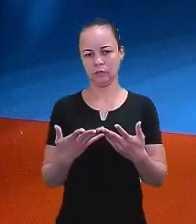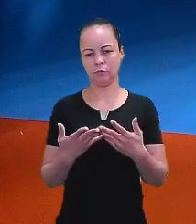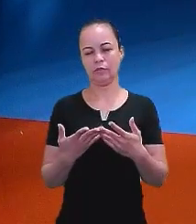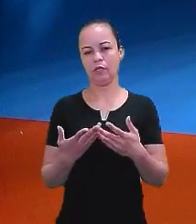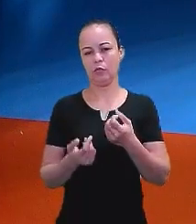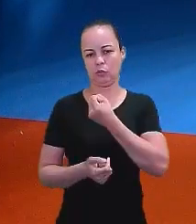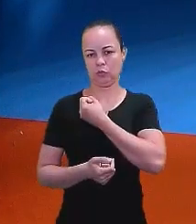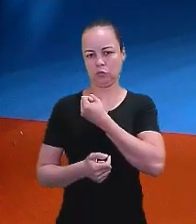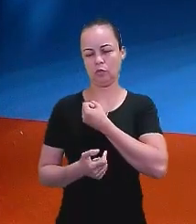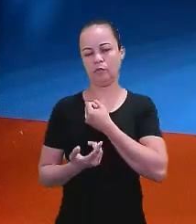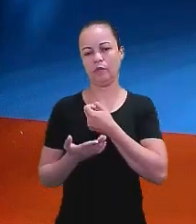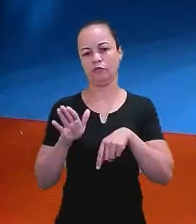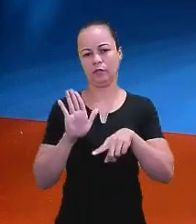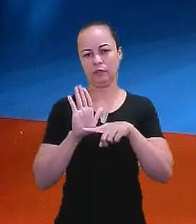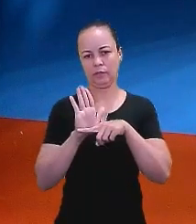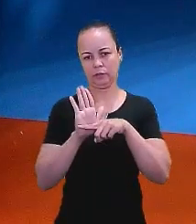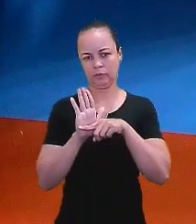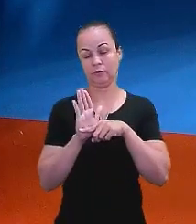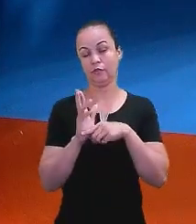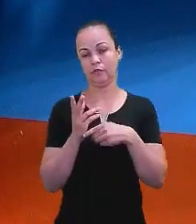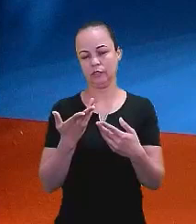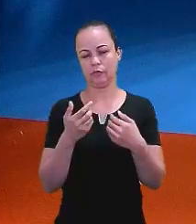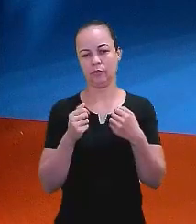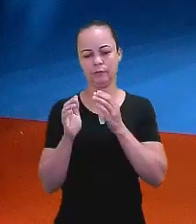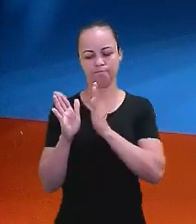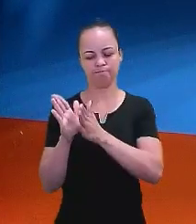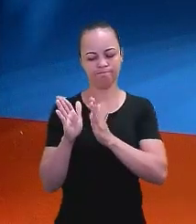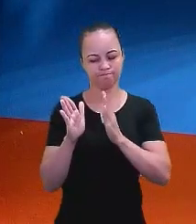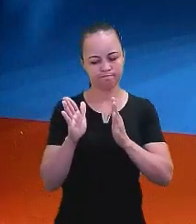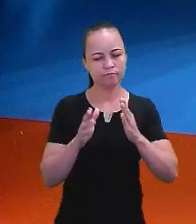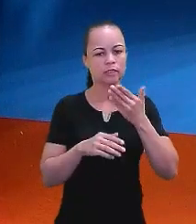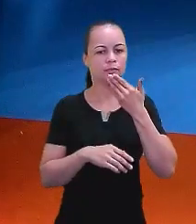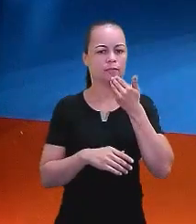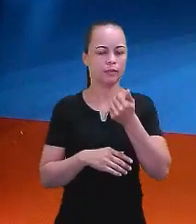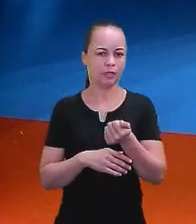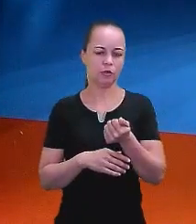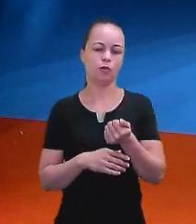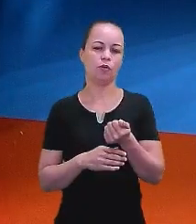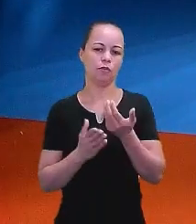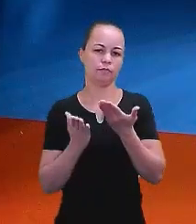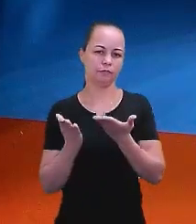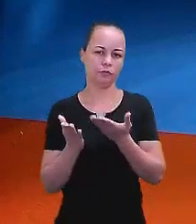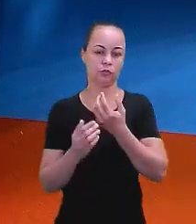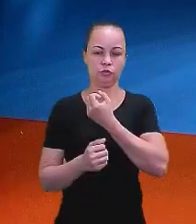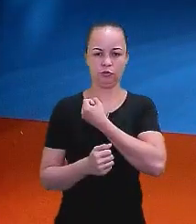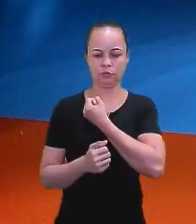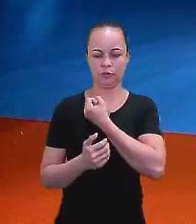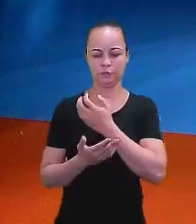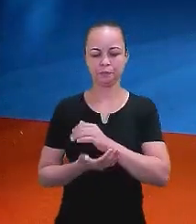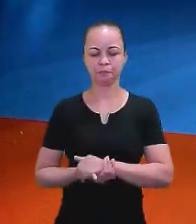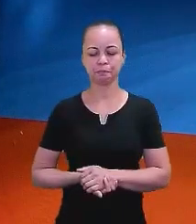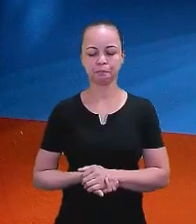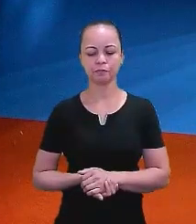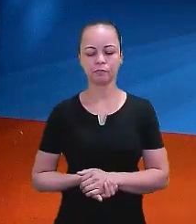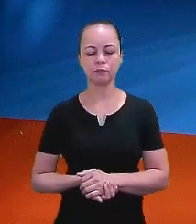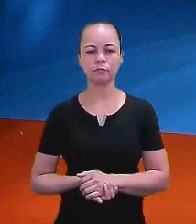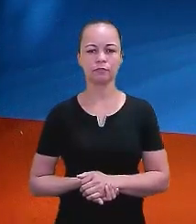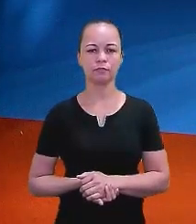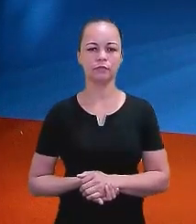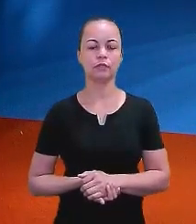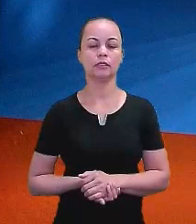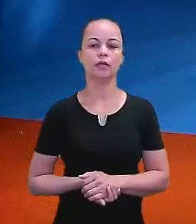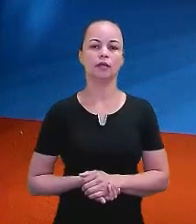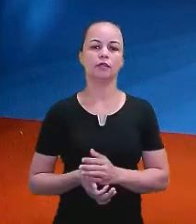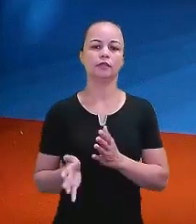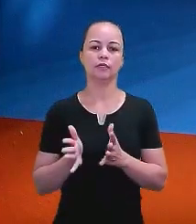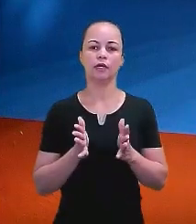número ficar negativo. Então, é importante seguir a sequência de resoluções de expressões numéricas, tá? De